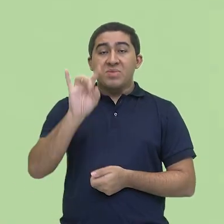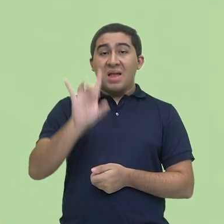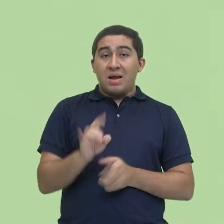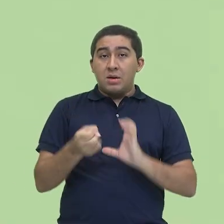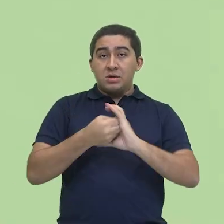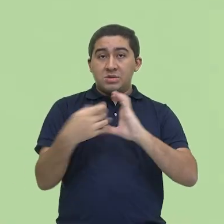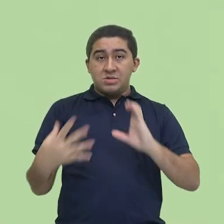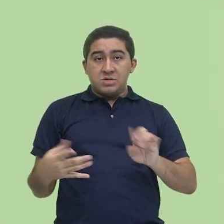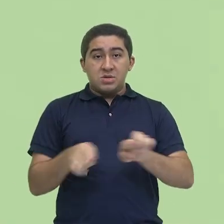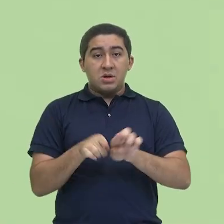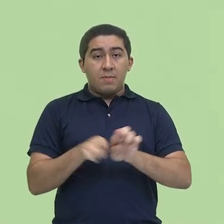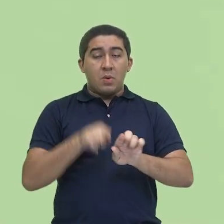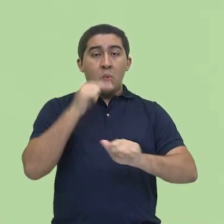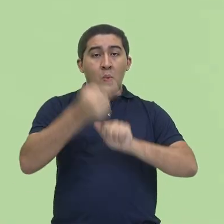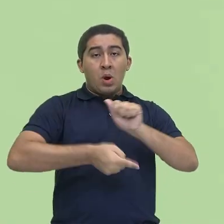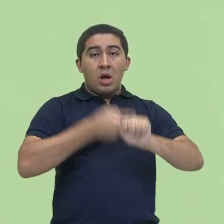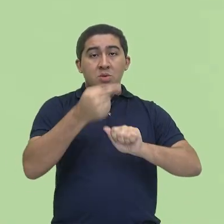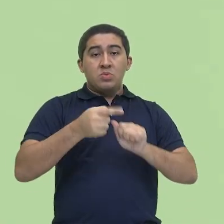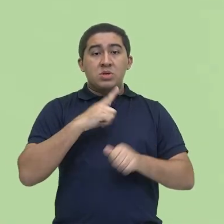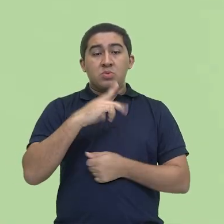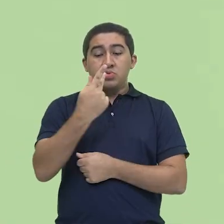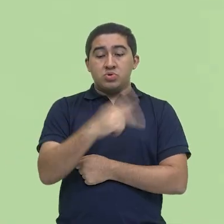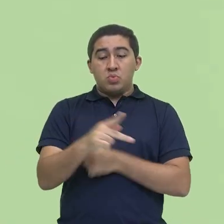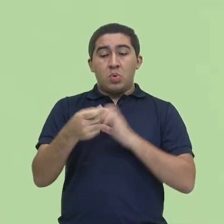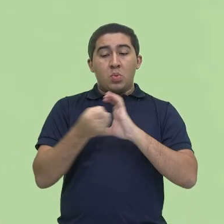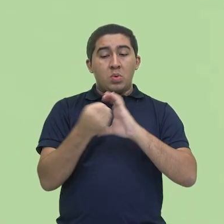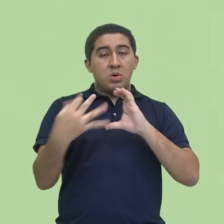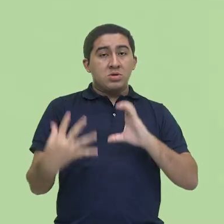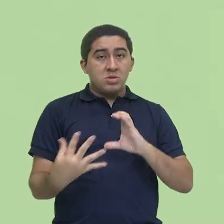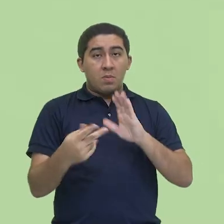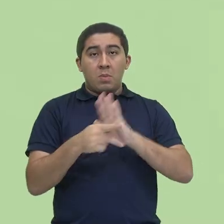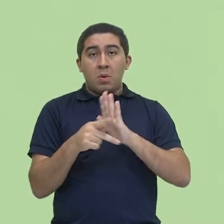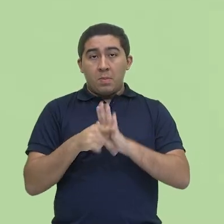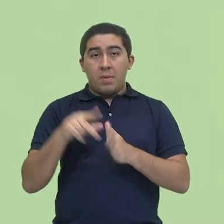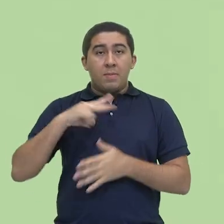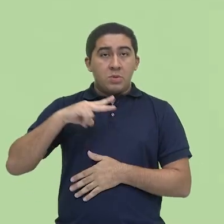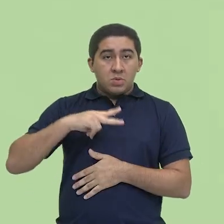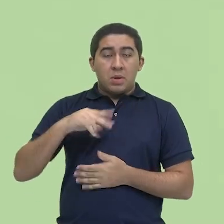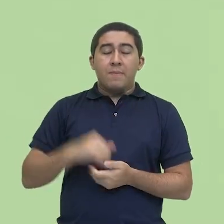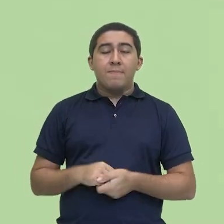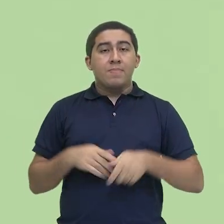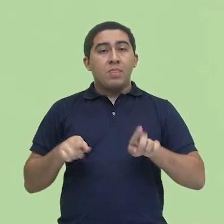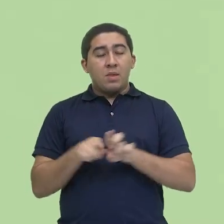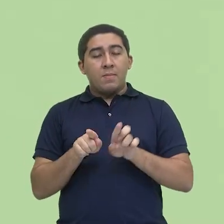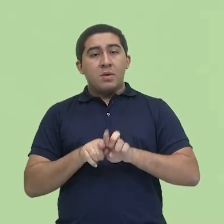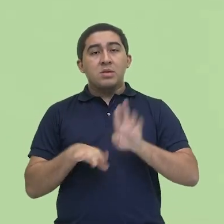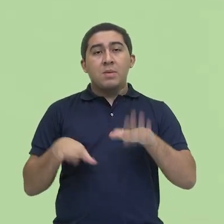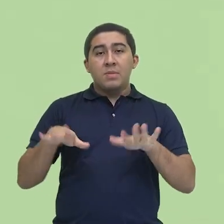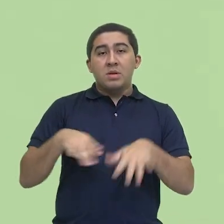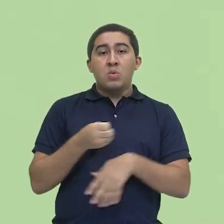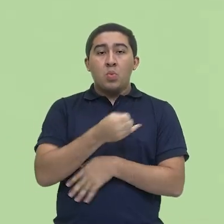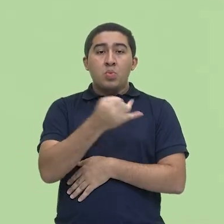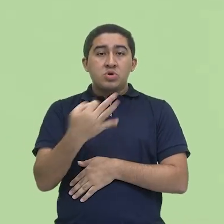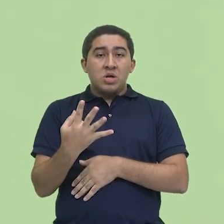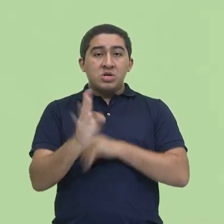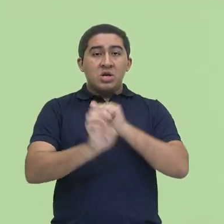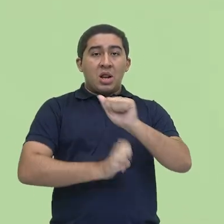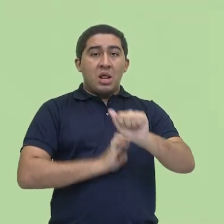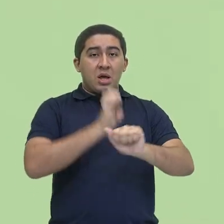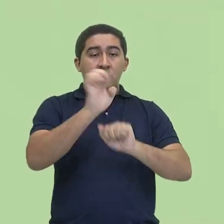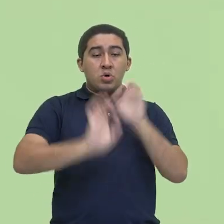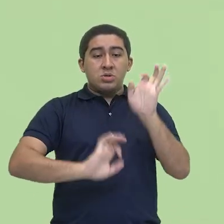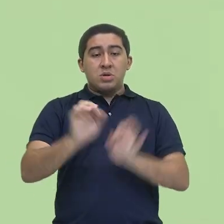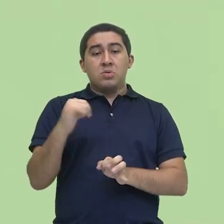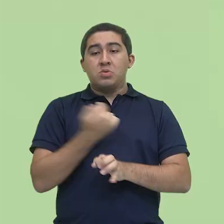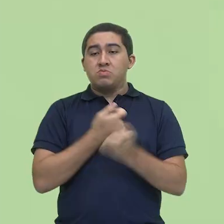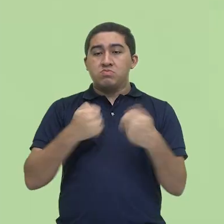químico, cada átomo tem tem o seu número atômico. E aí, de acordo com a quantidade de elétrons organizados, a